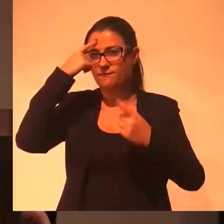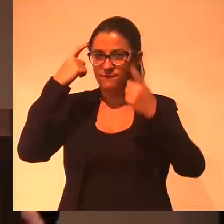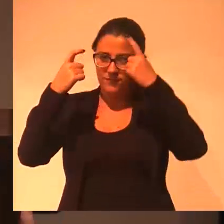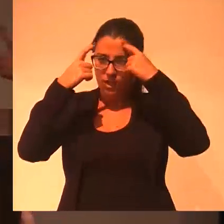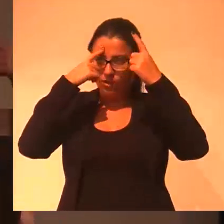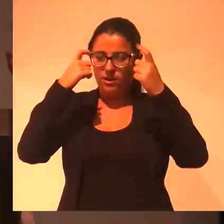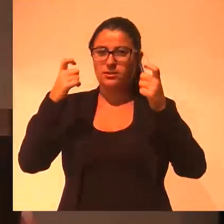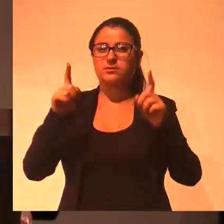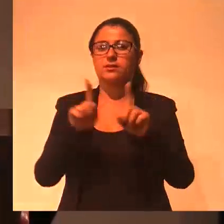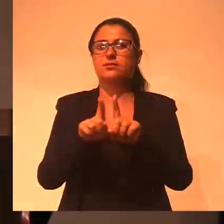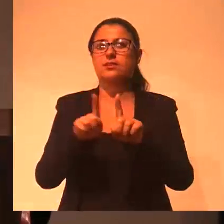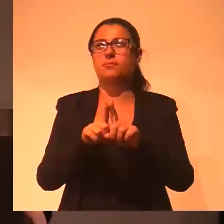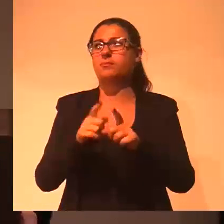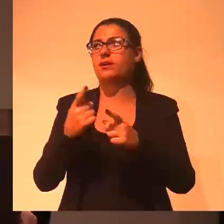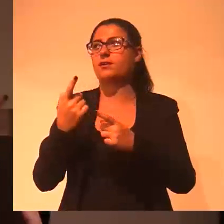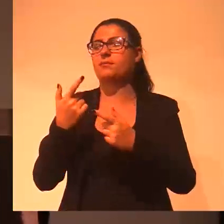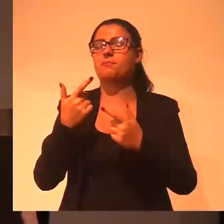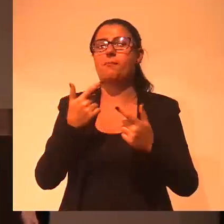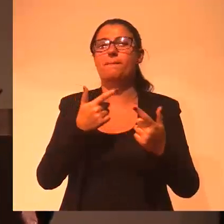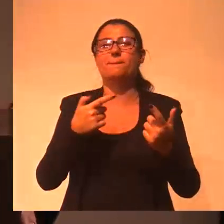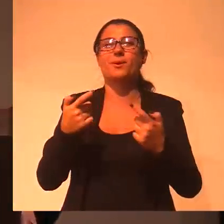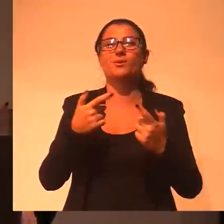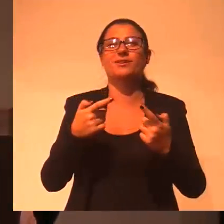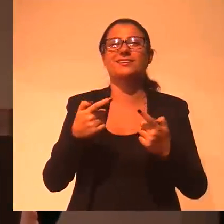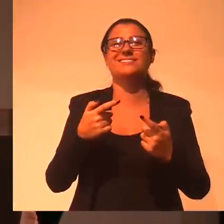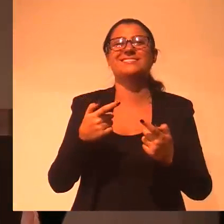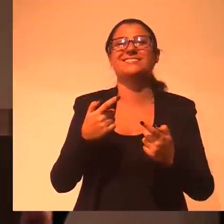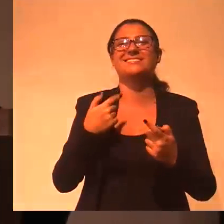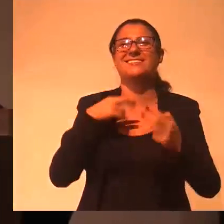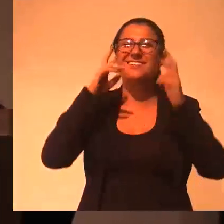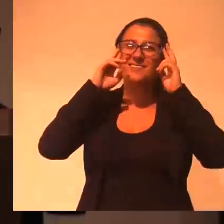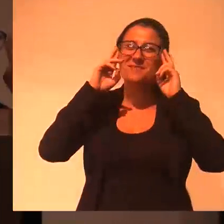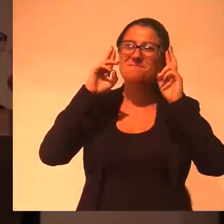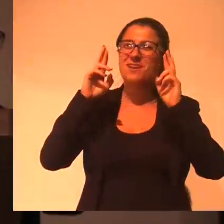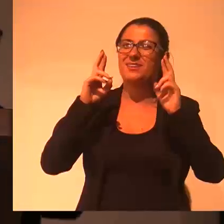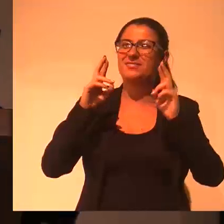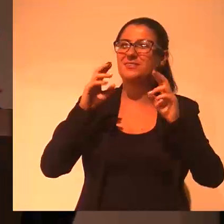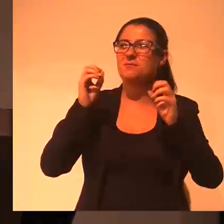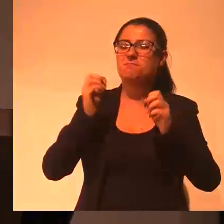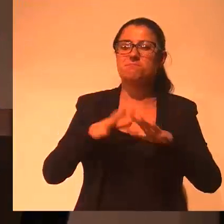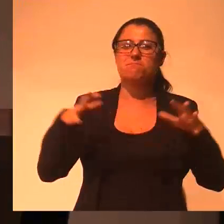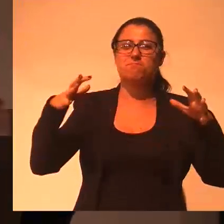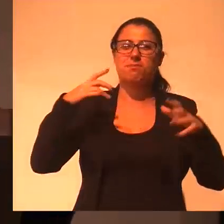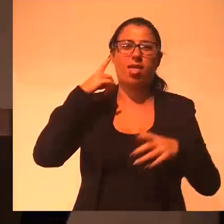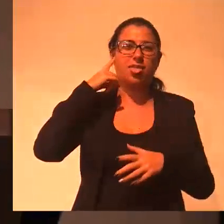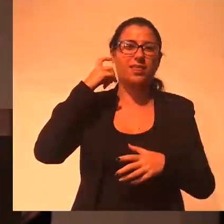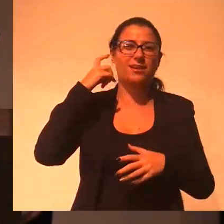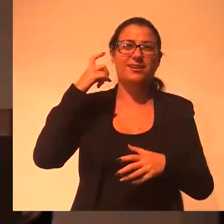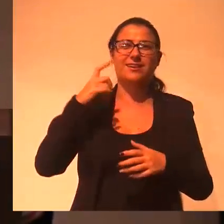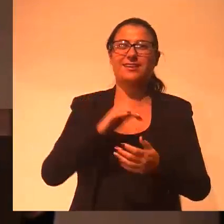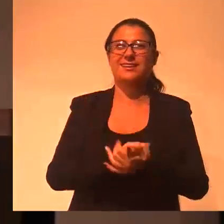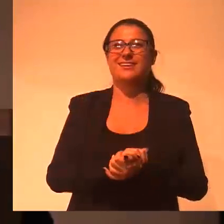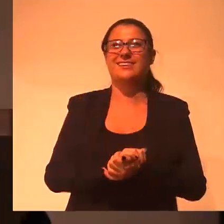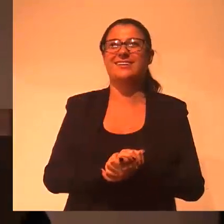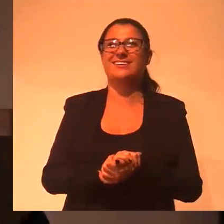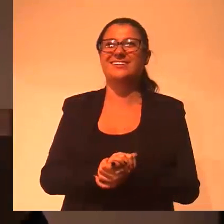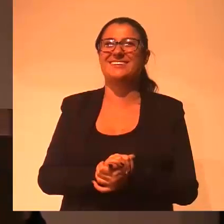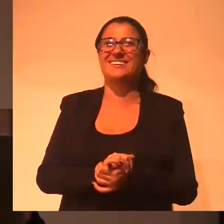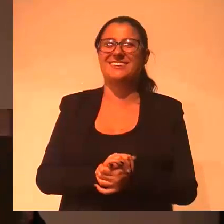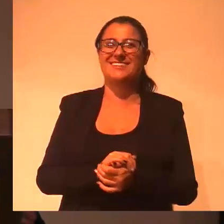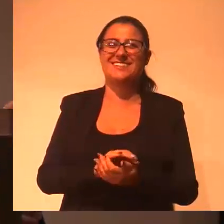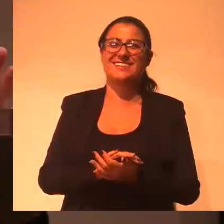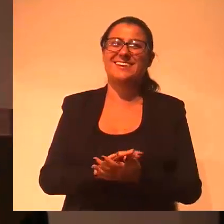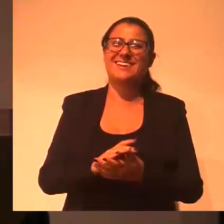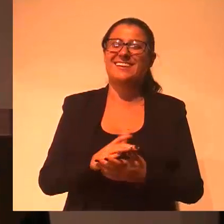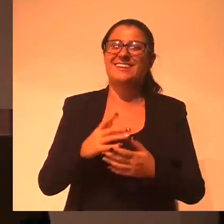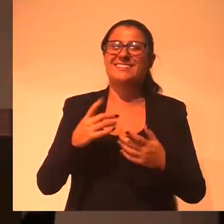política. Espero que não seja nenhuma bomba. São 30 segundos para eu tentar traduzir aqui o meu raciocínio.